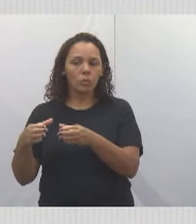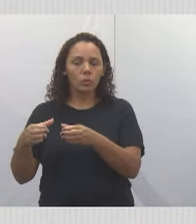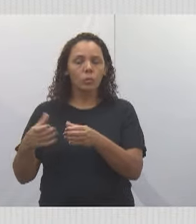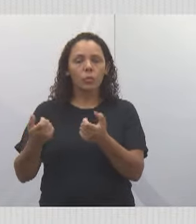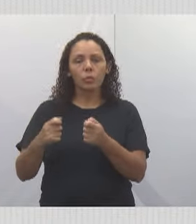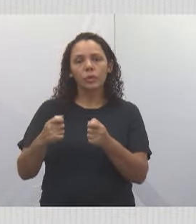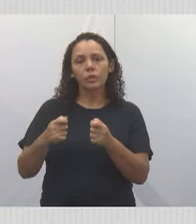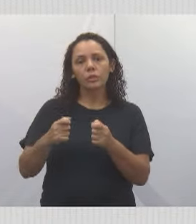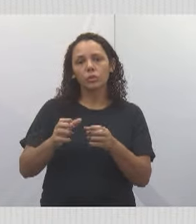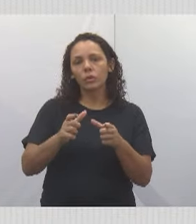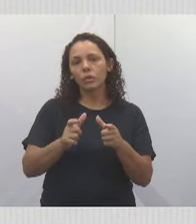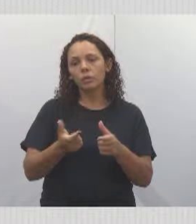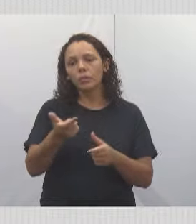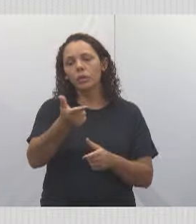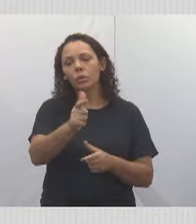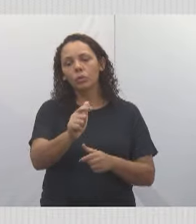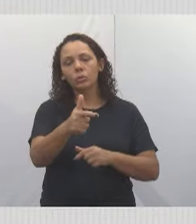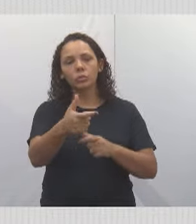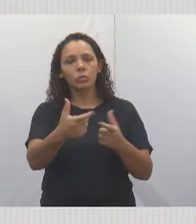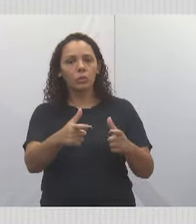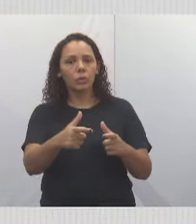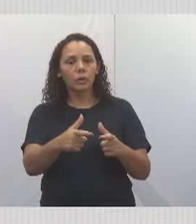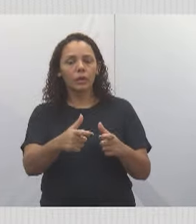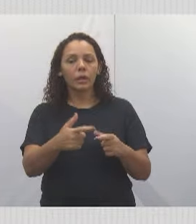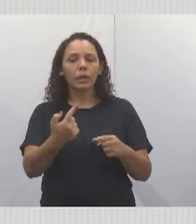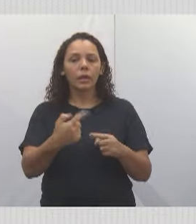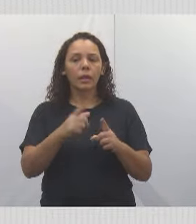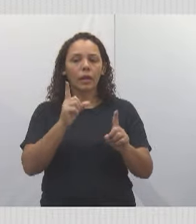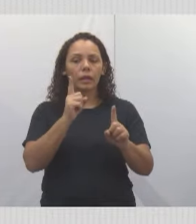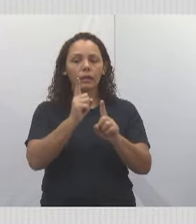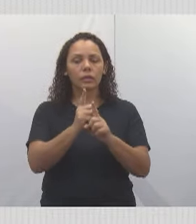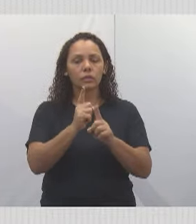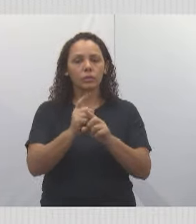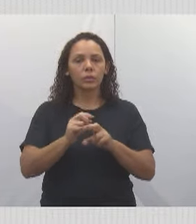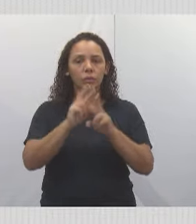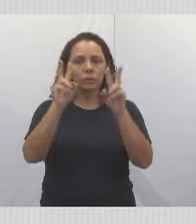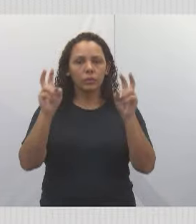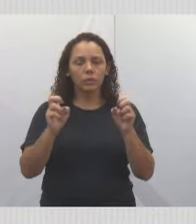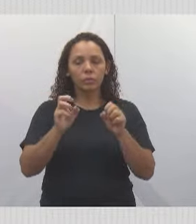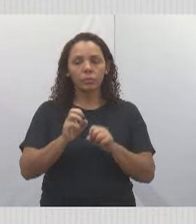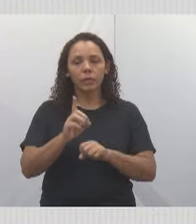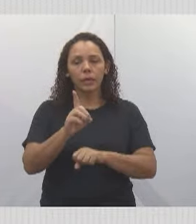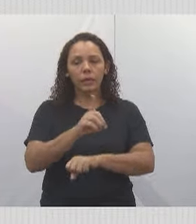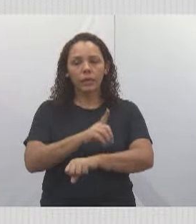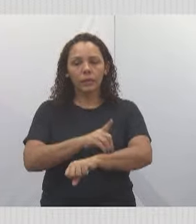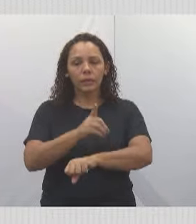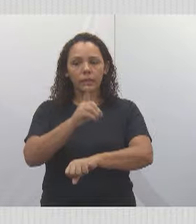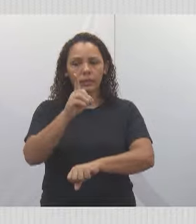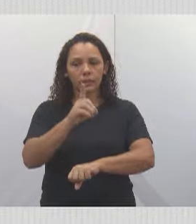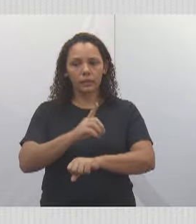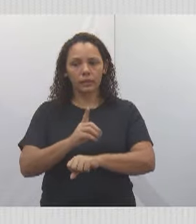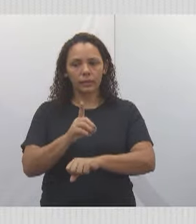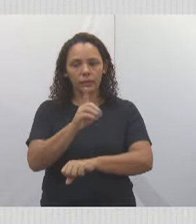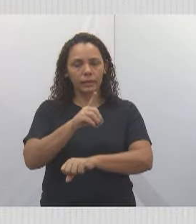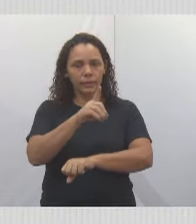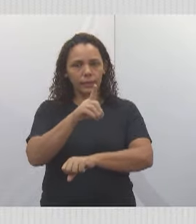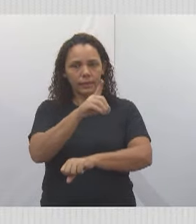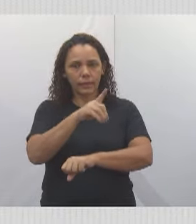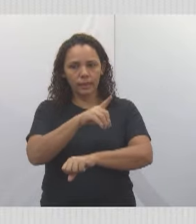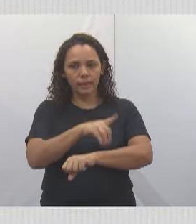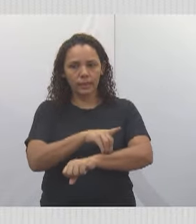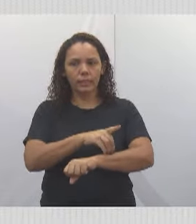deslocada para atendimento à dengue. Porém, sinalizo para vocês que não há projetos represados para avaliação